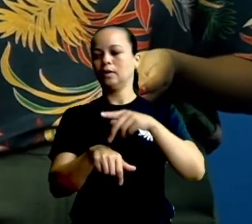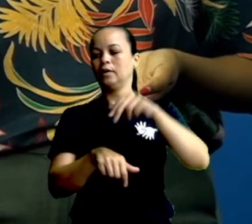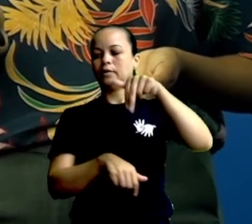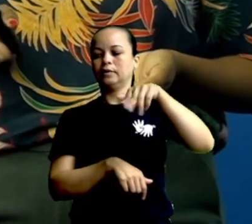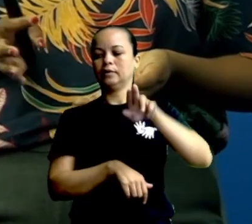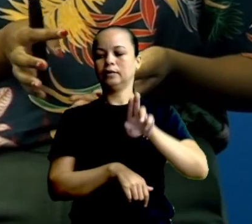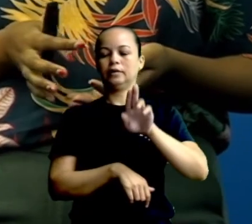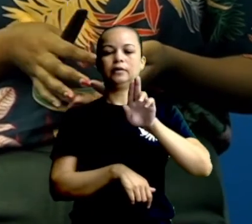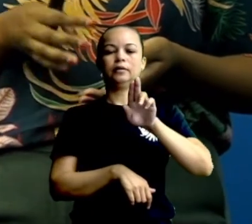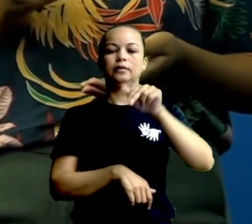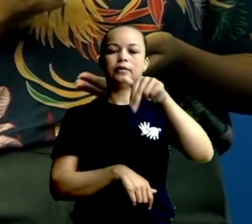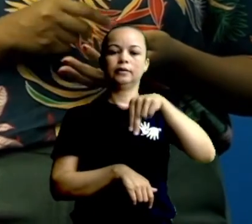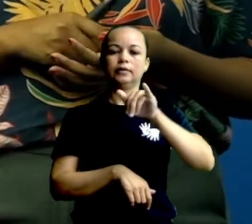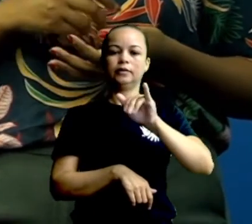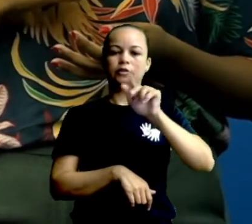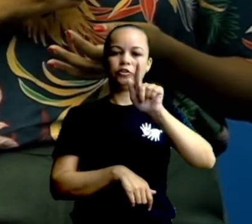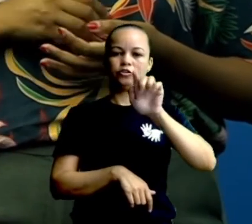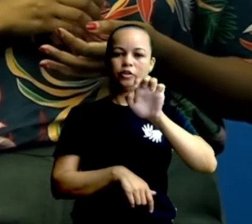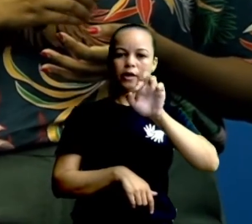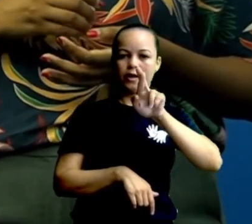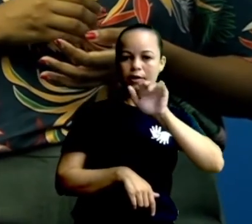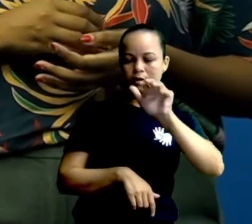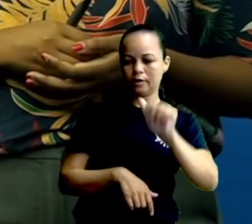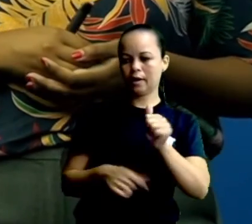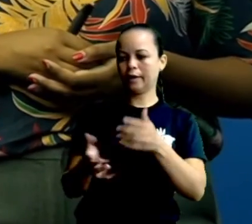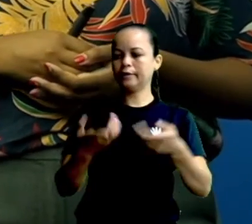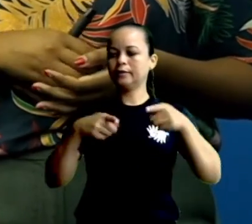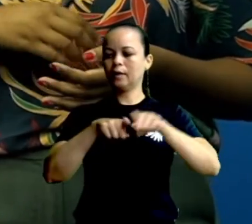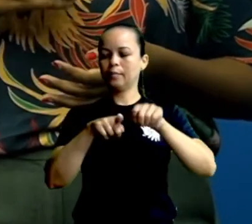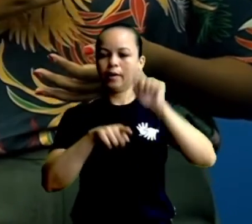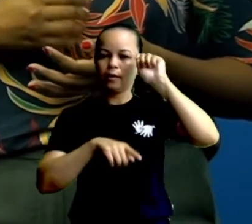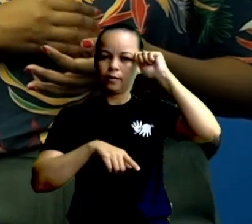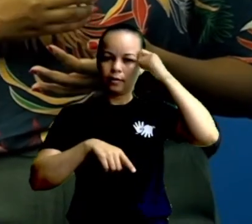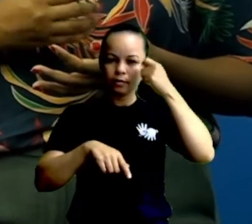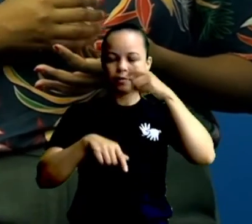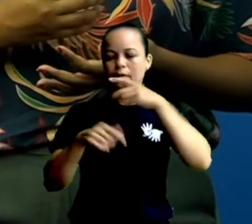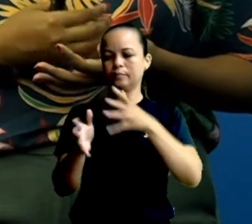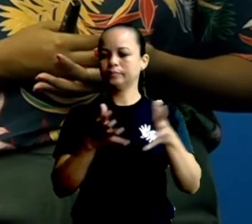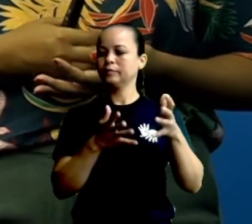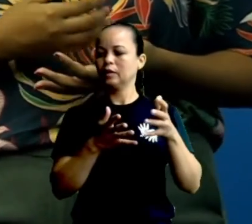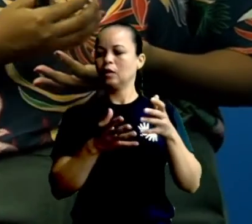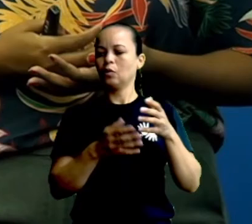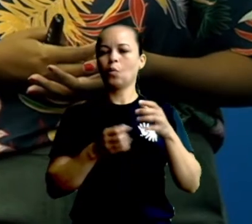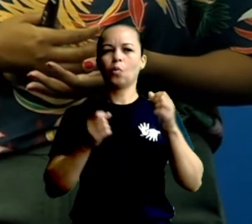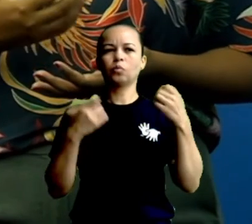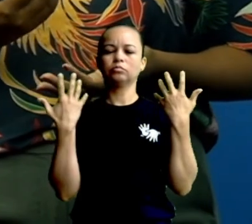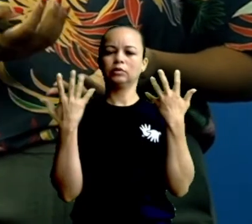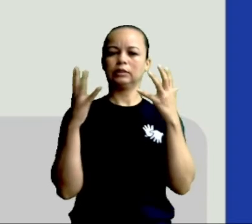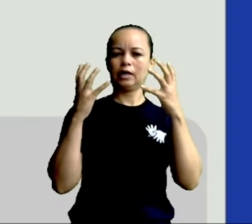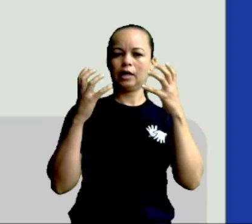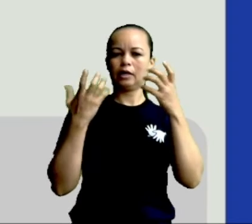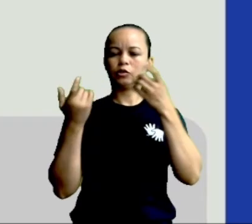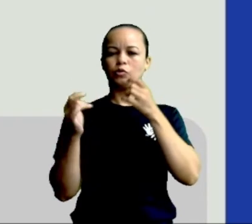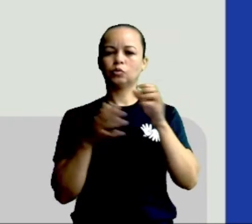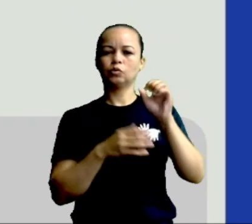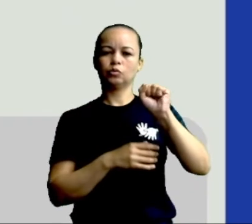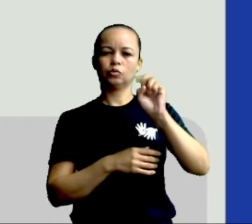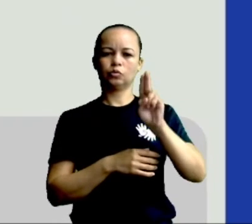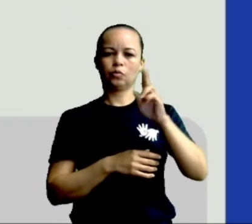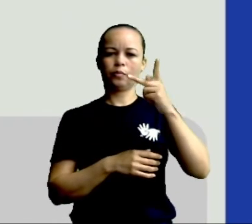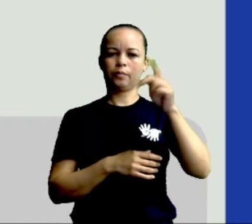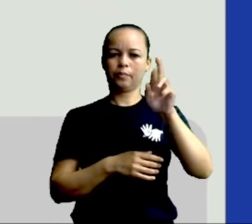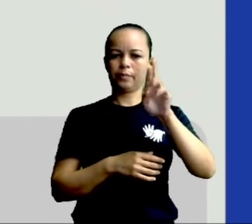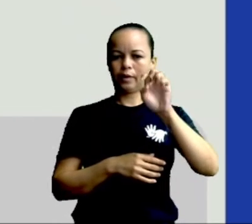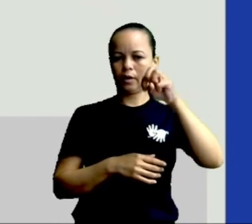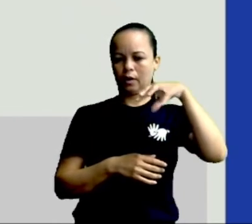outros países da África. Eles acreditam no ser supremo, o Olodumare ou apenas